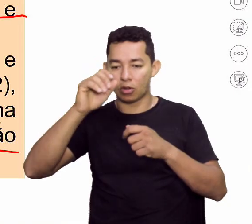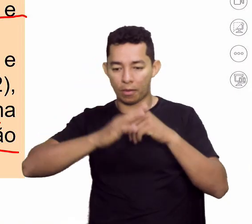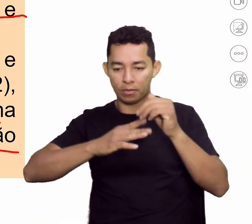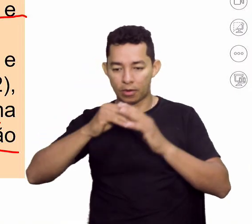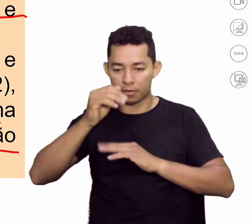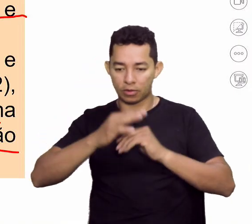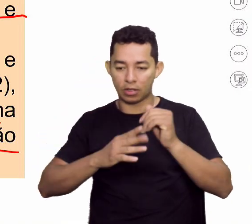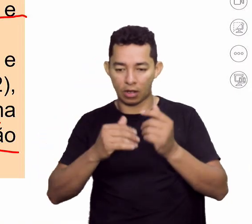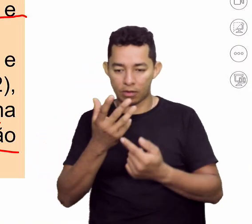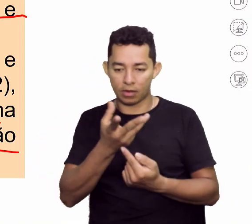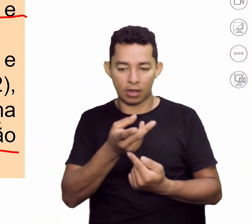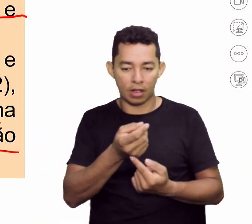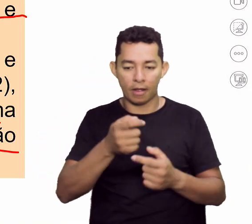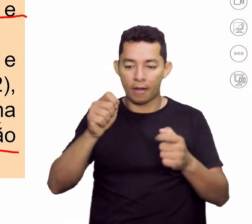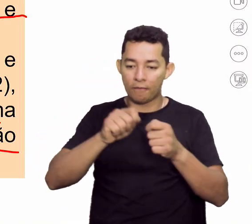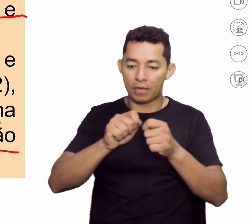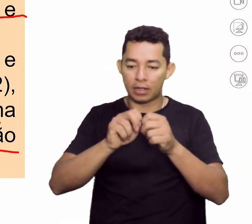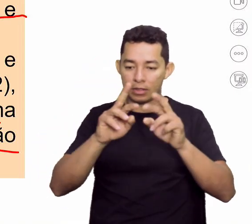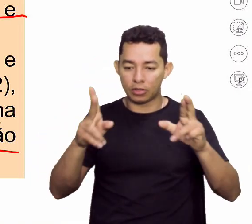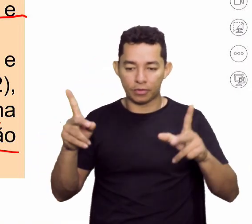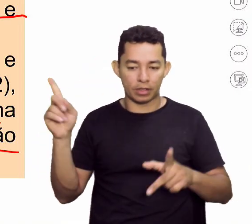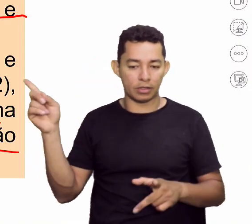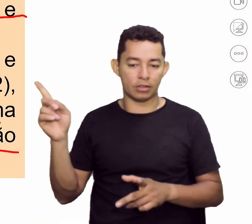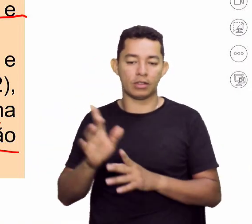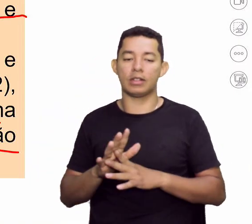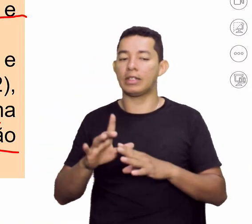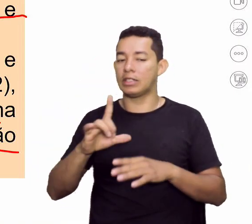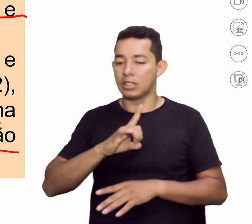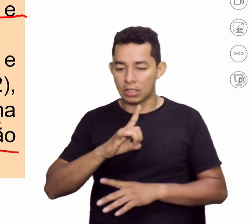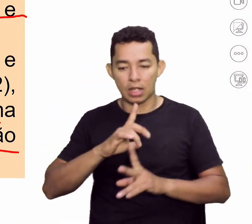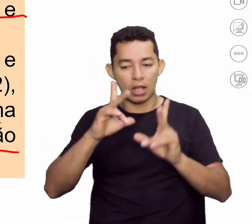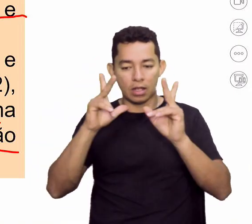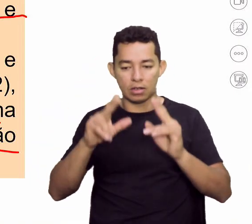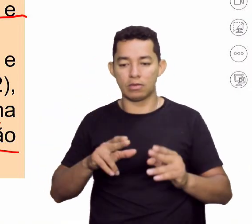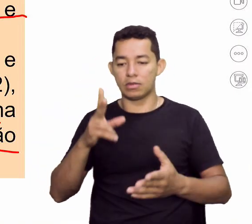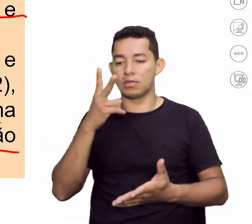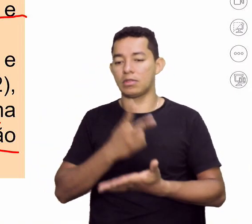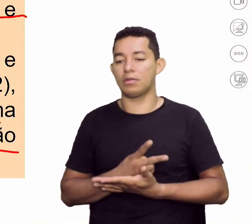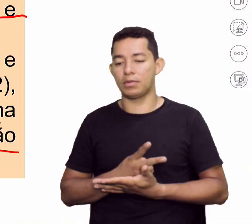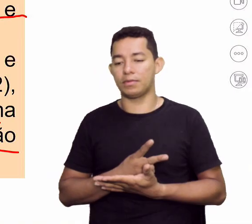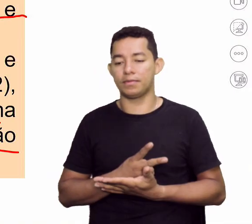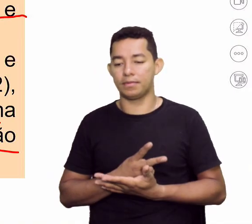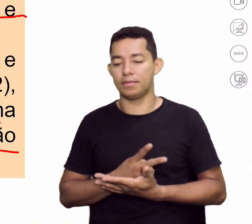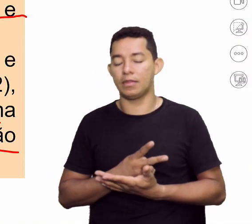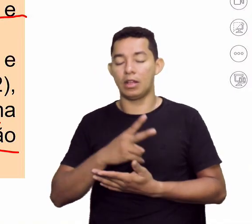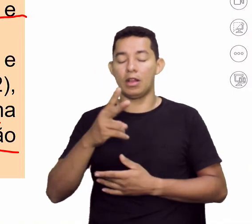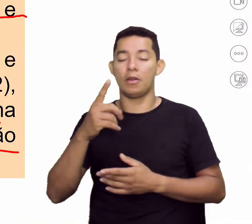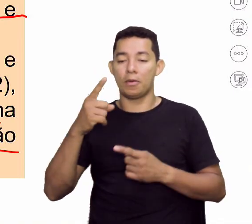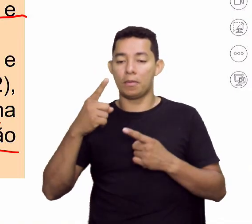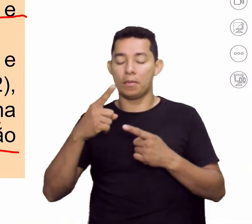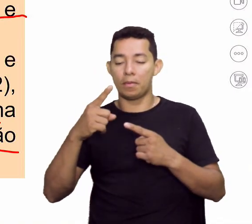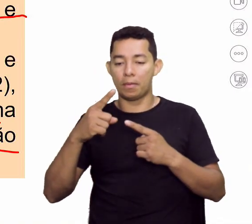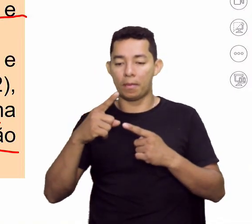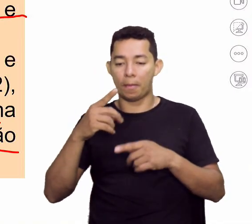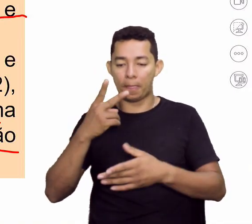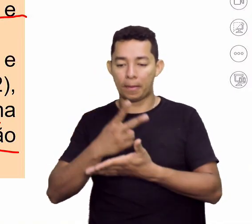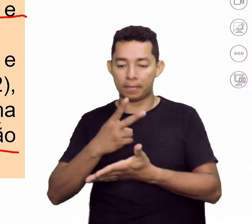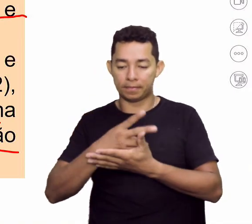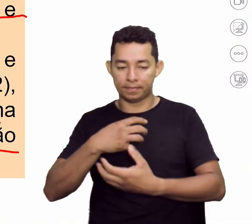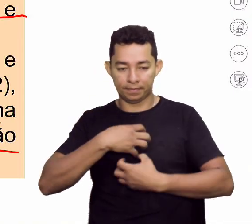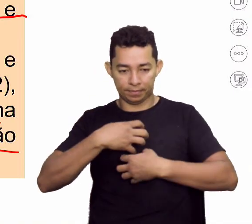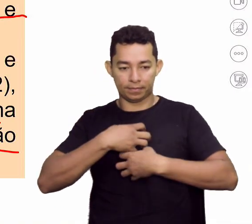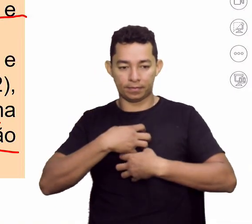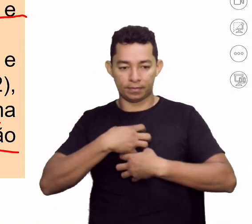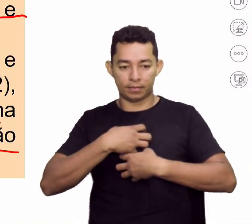podia fazer diferente. Tinha que fazer as cores perfeitas, né? Que nós vamos ver